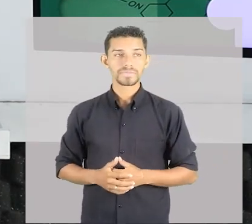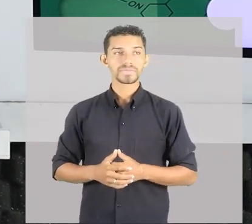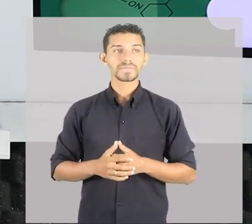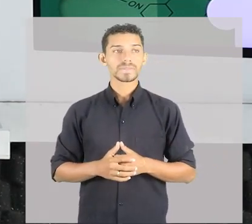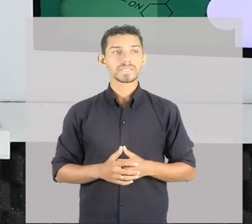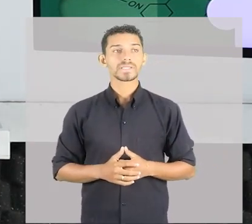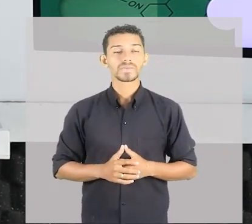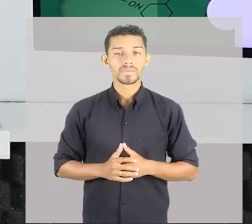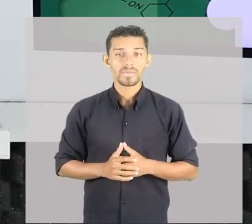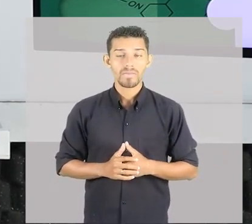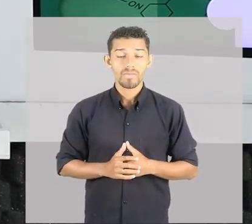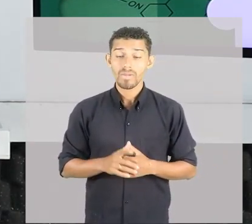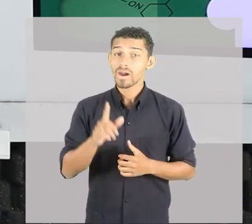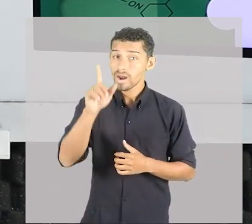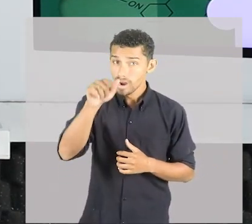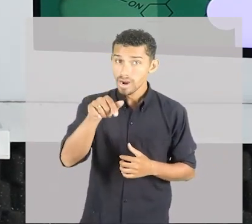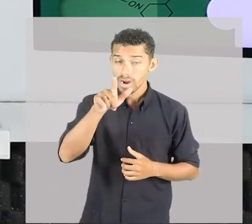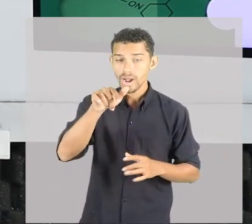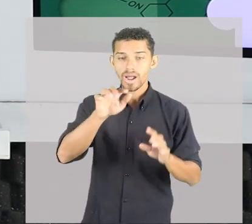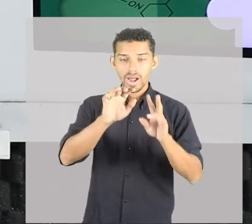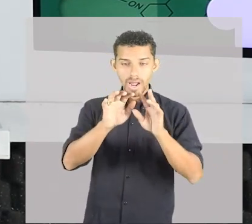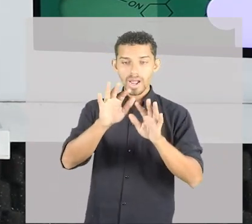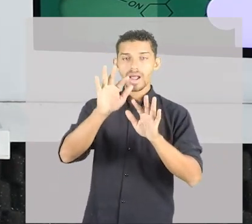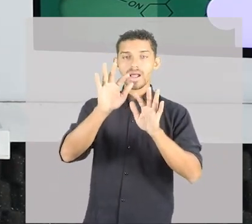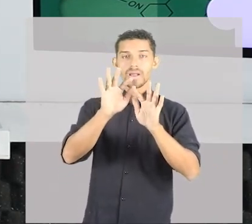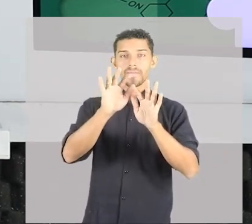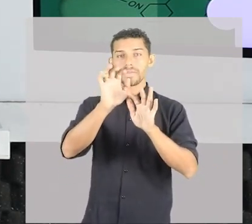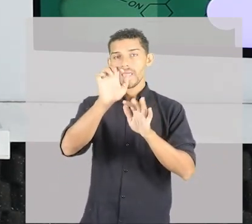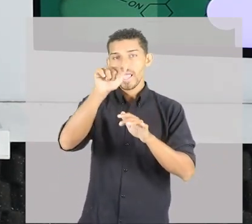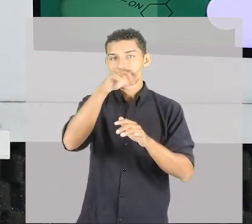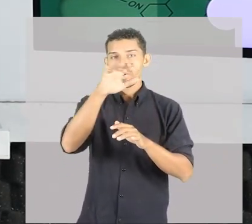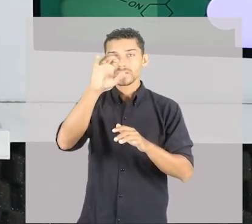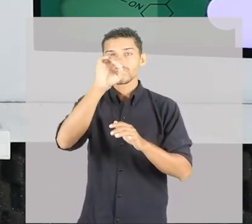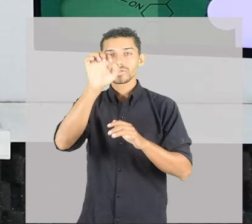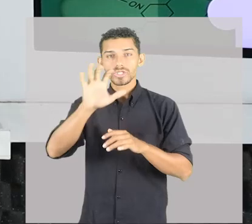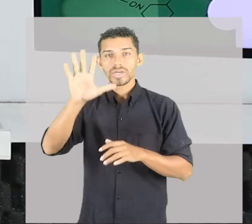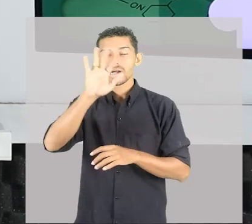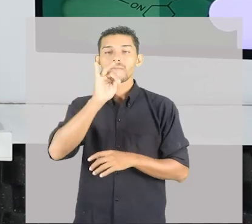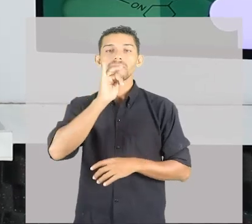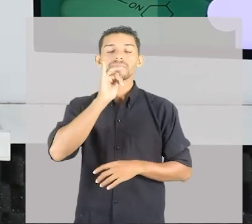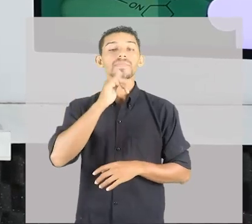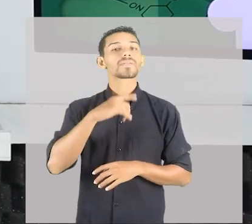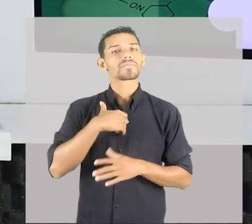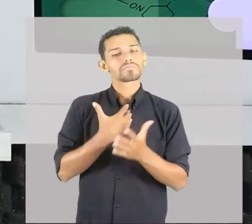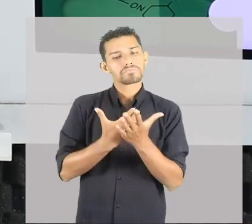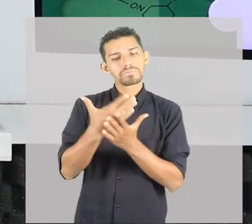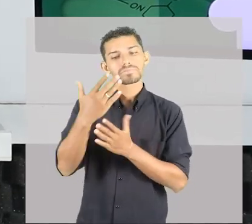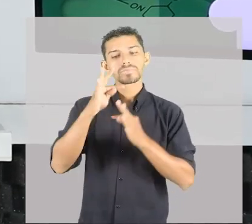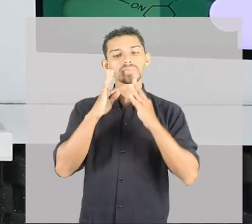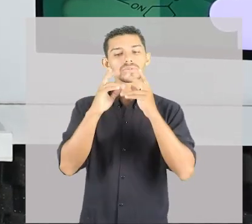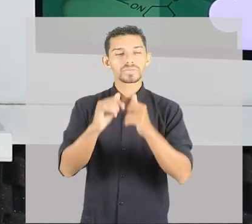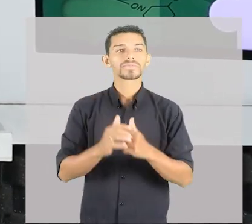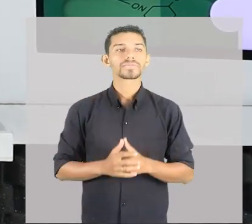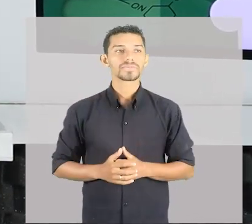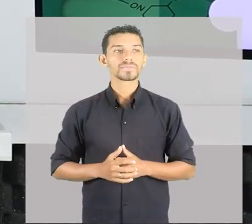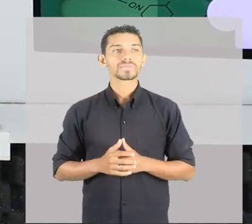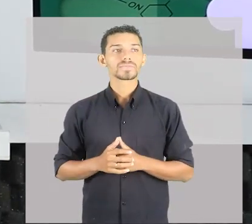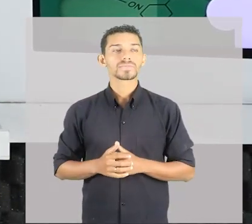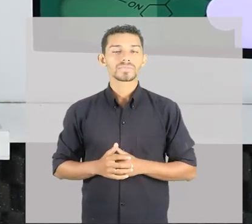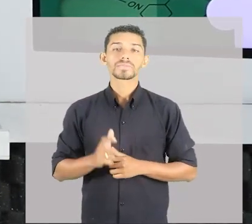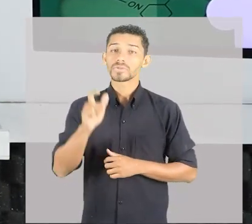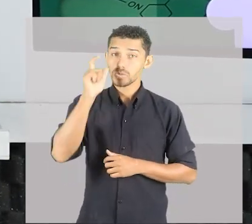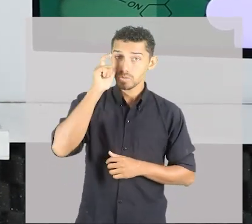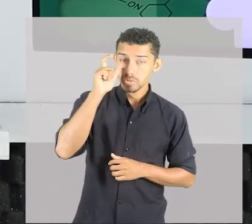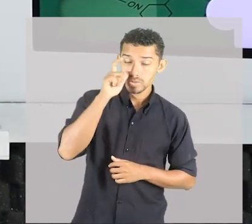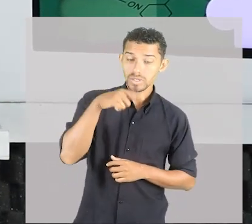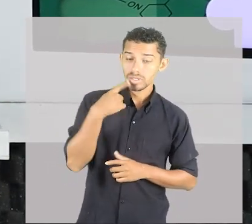final Essa é a equação geral dos gases e a partir dessa equação você tira todas as outras é isso que interessa